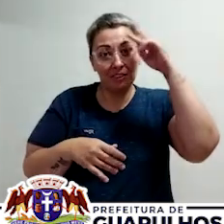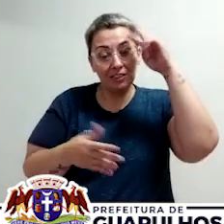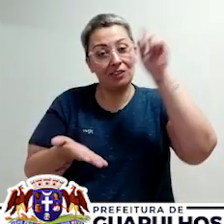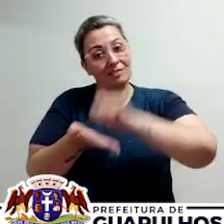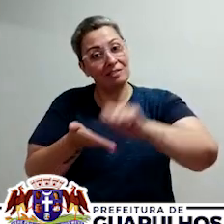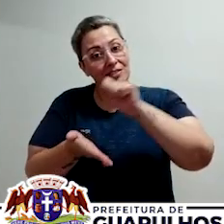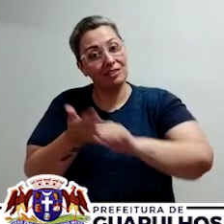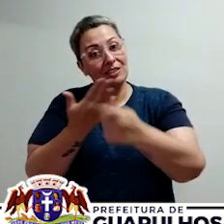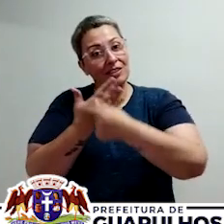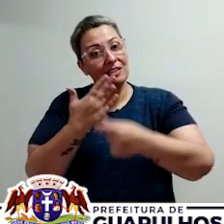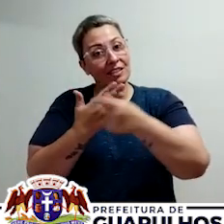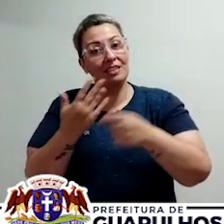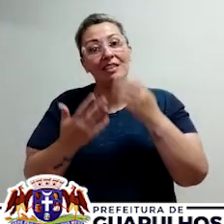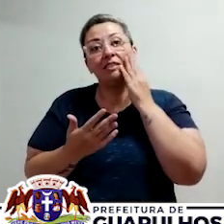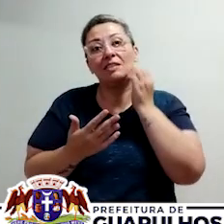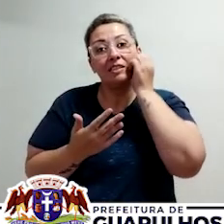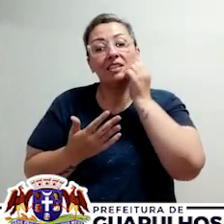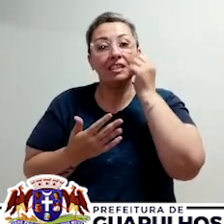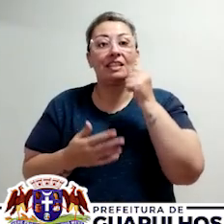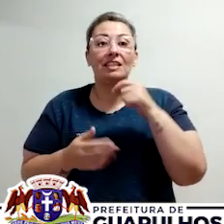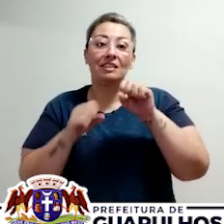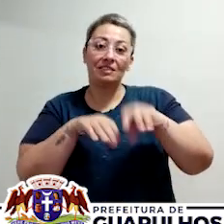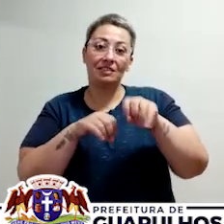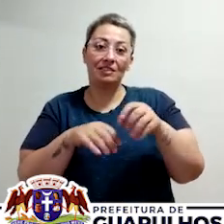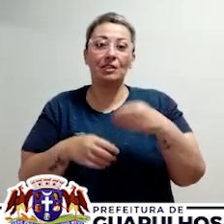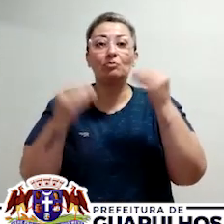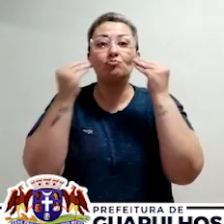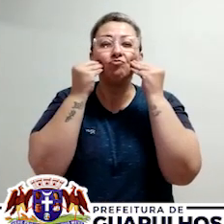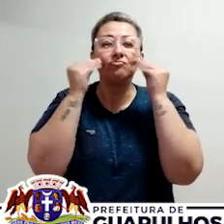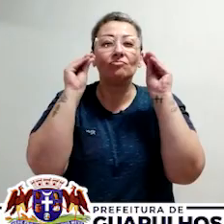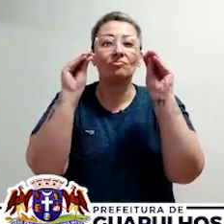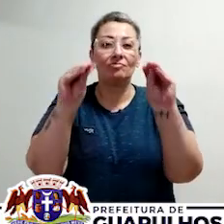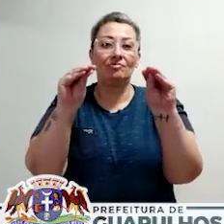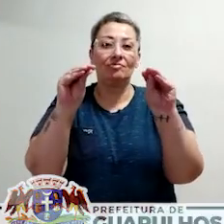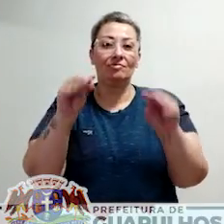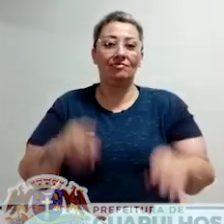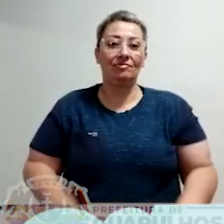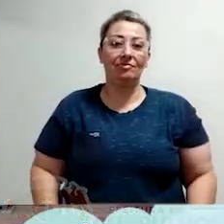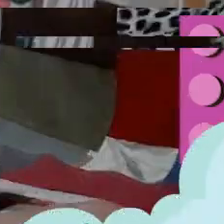histórias, escritora e artista educadora. Um beijo!